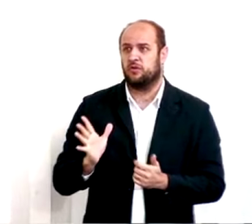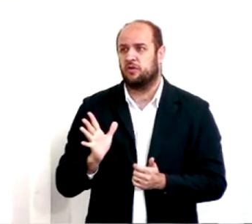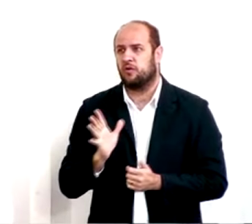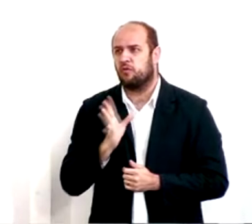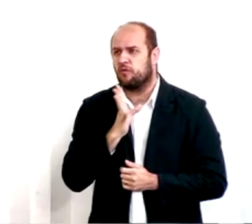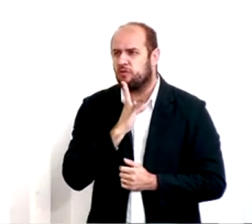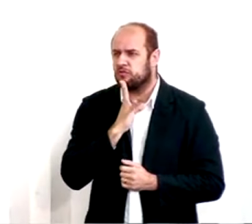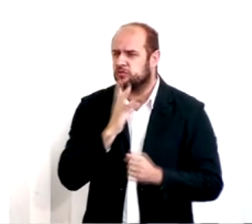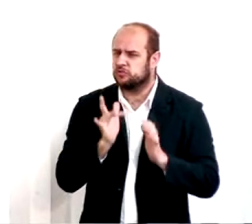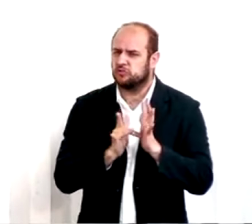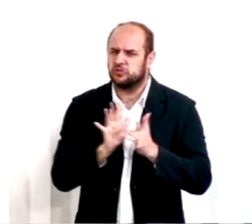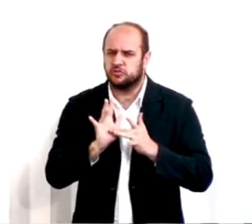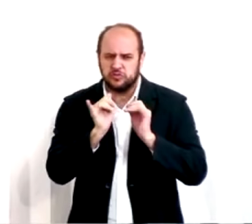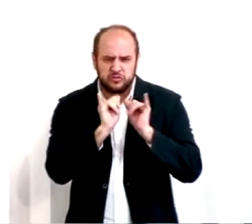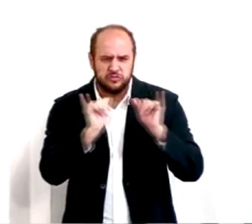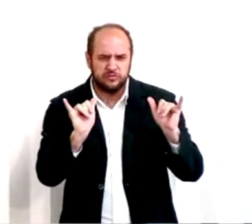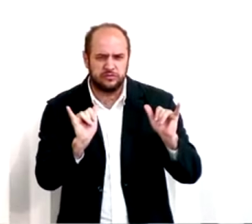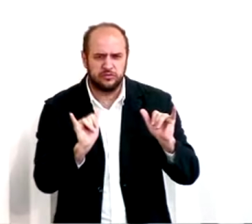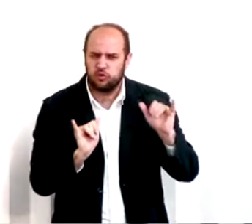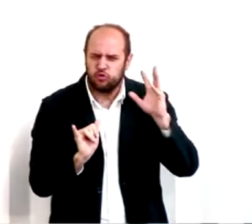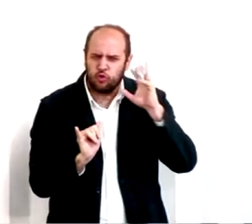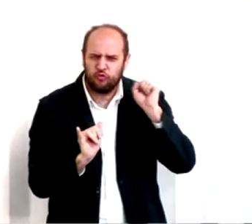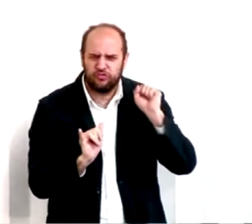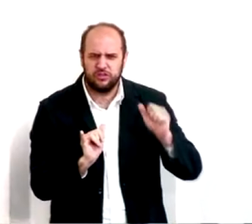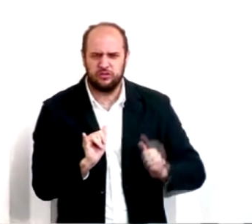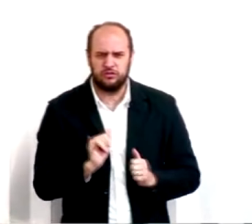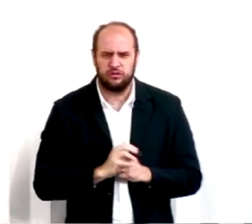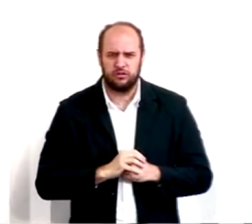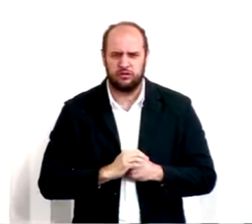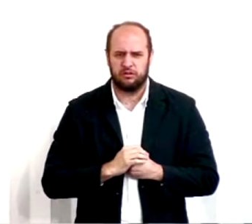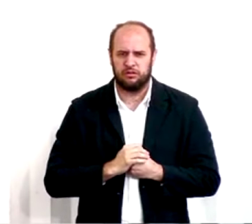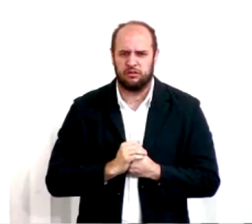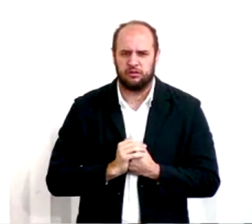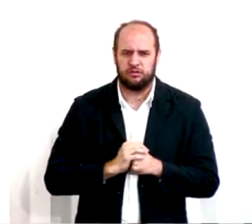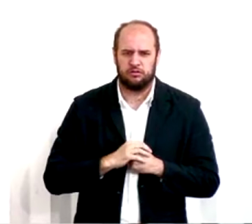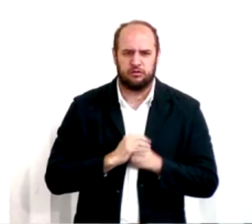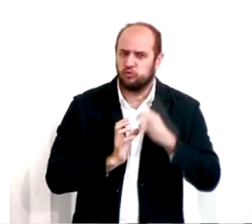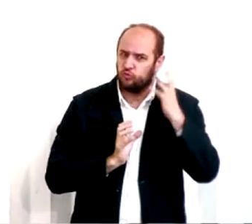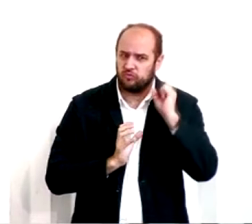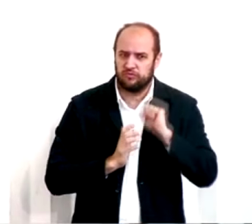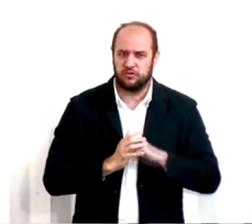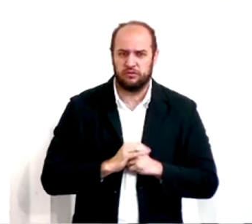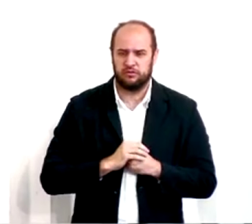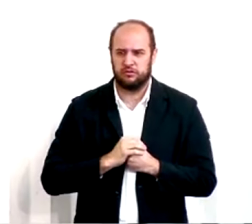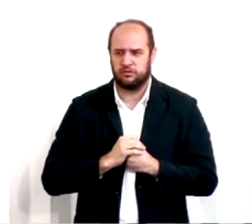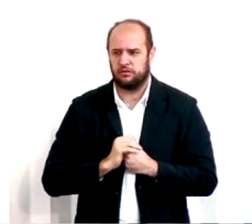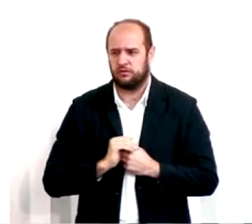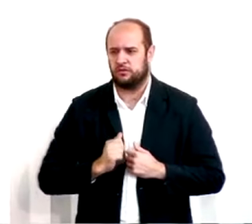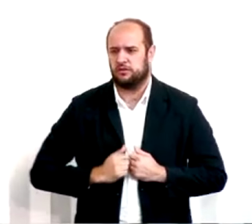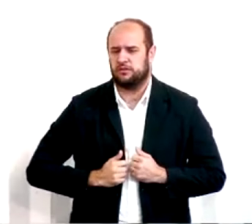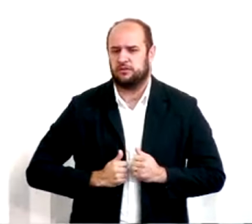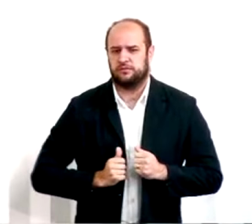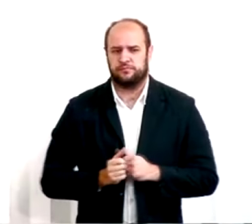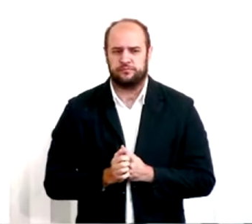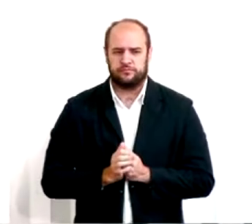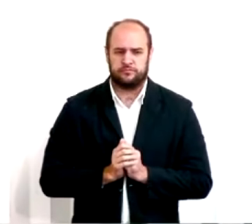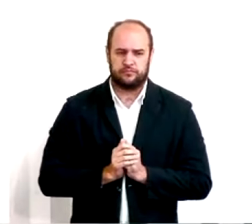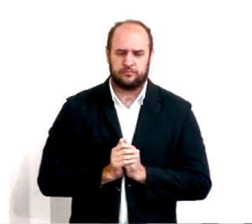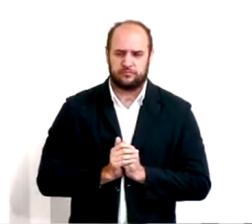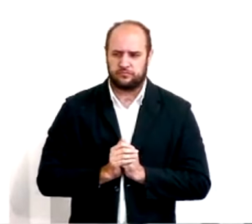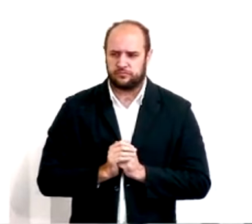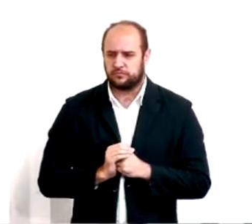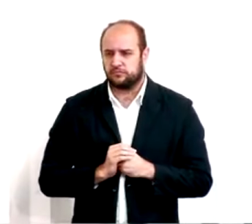e Jesus disse eu eo pai somos um se vocês quiserem conhecer o pai conhecerem a Deus conheci uma mim